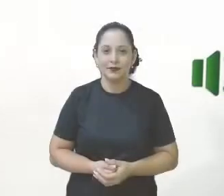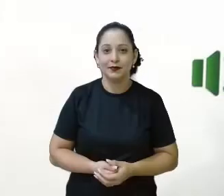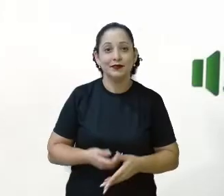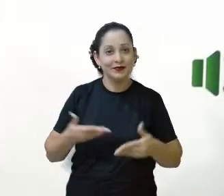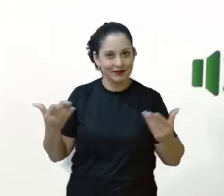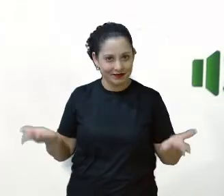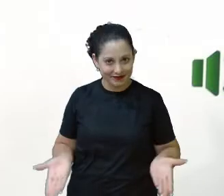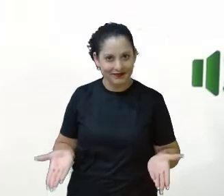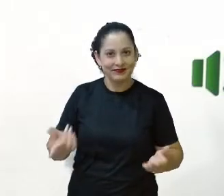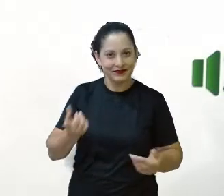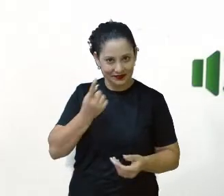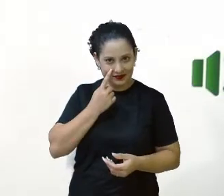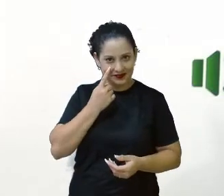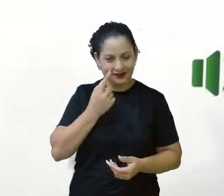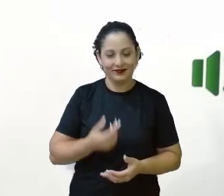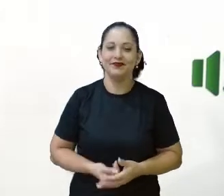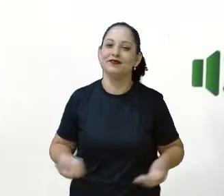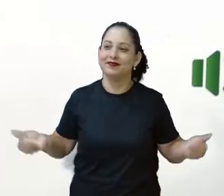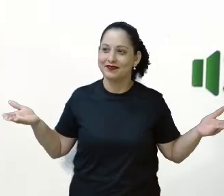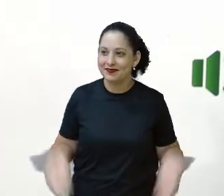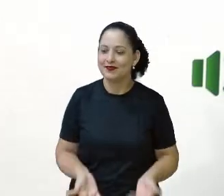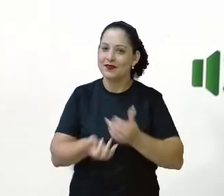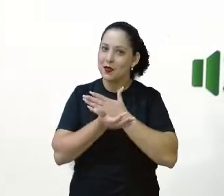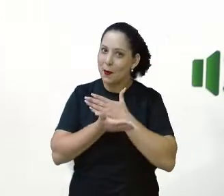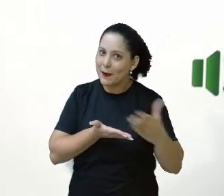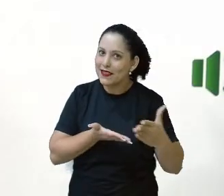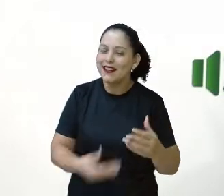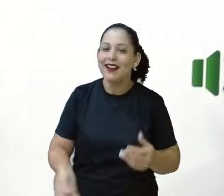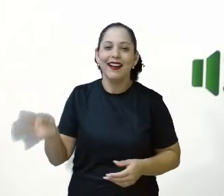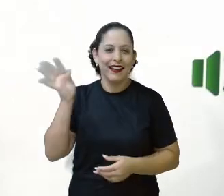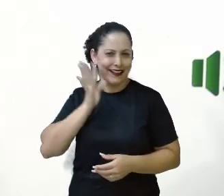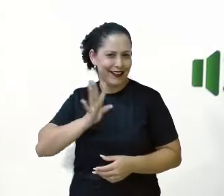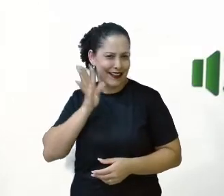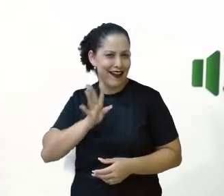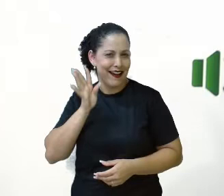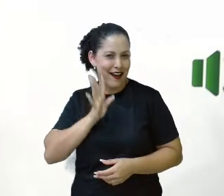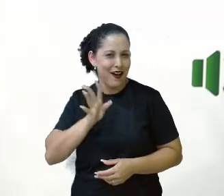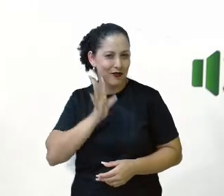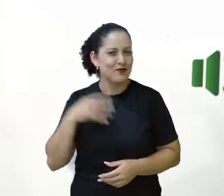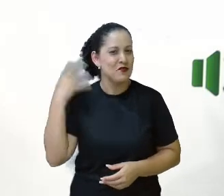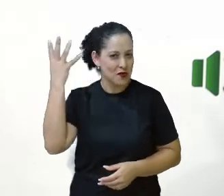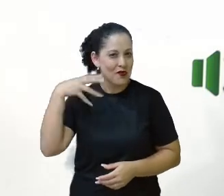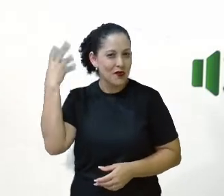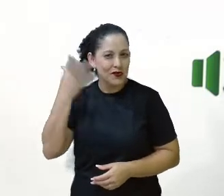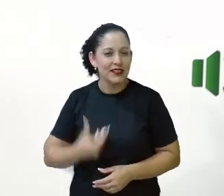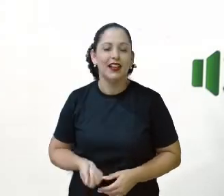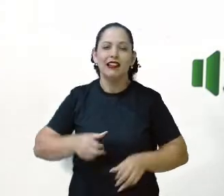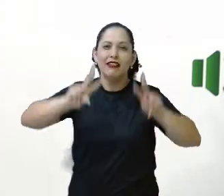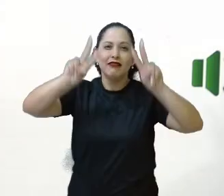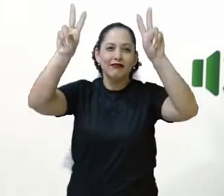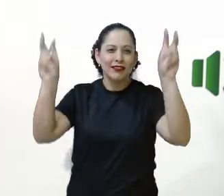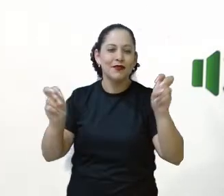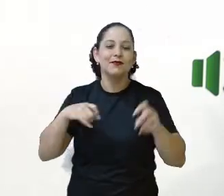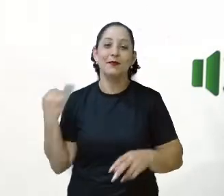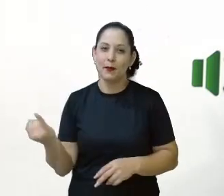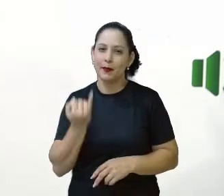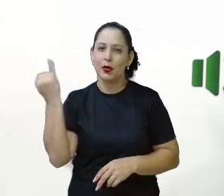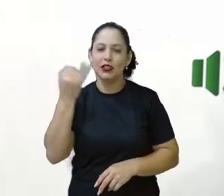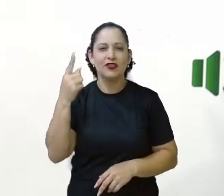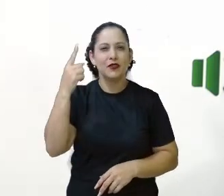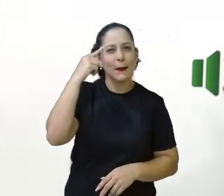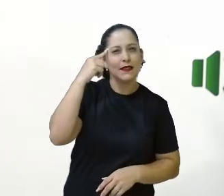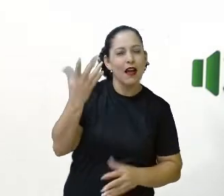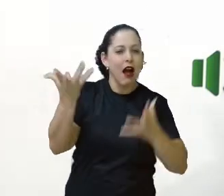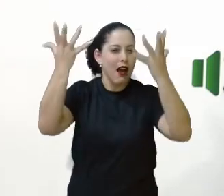Aí, vamos começando, né? Legal esse rap, né? Ele fala de tantas questões importantes para a gente